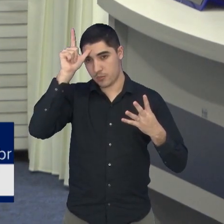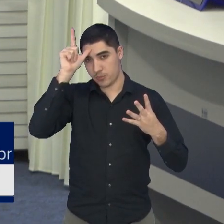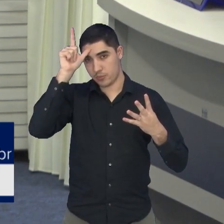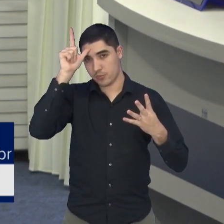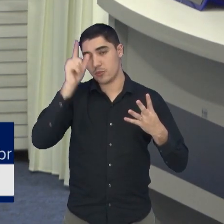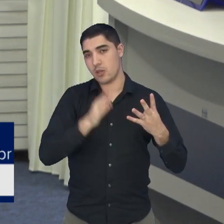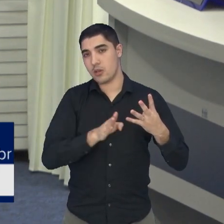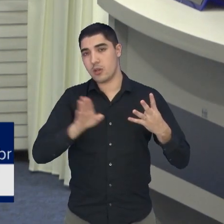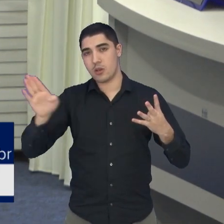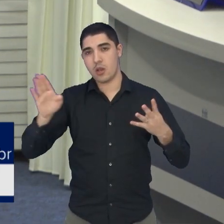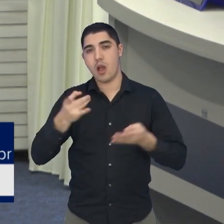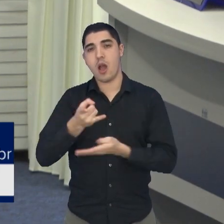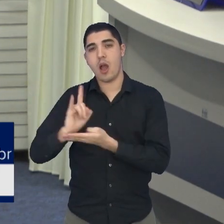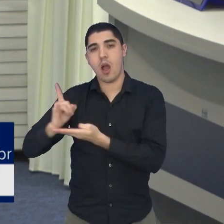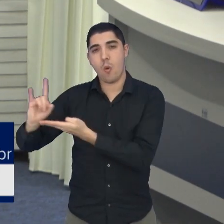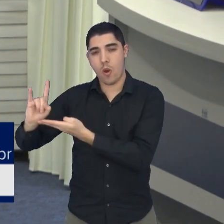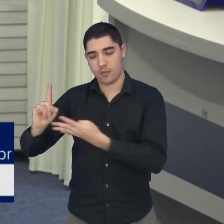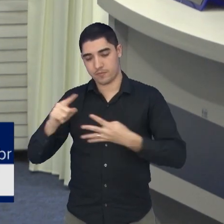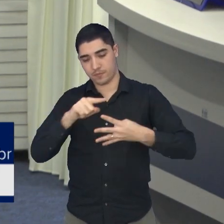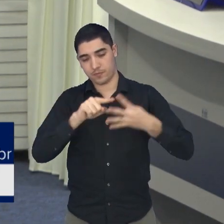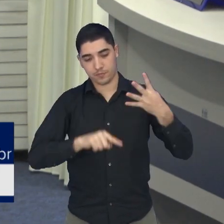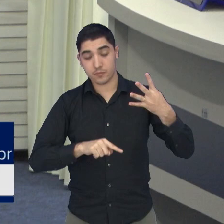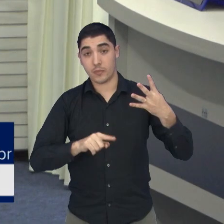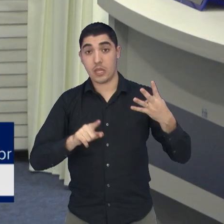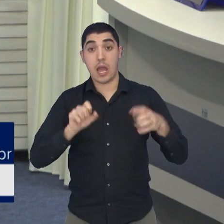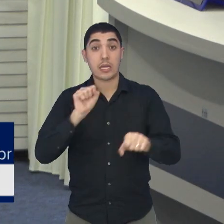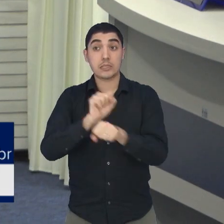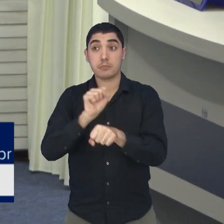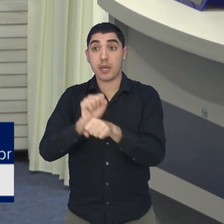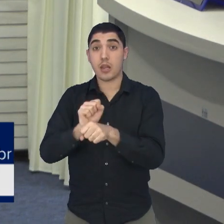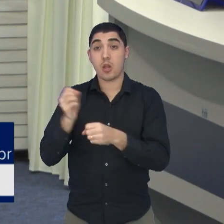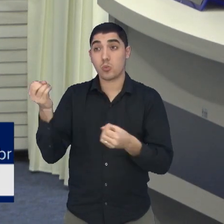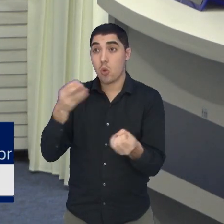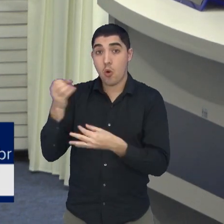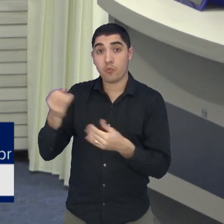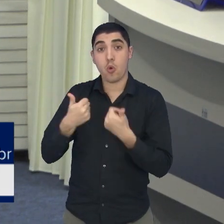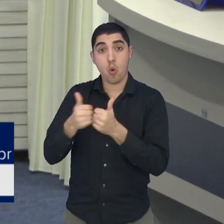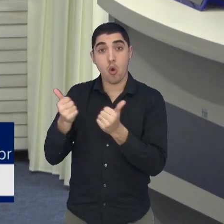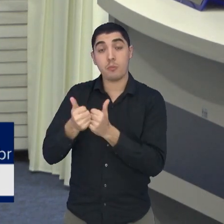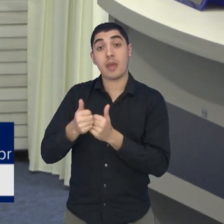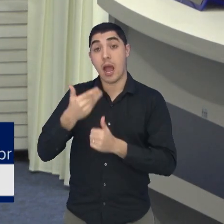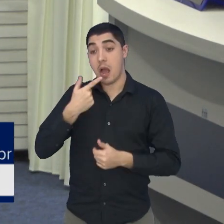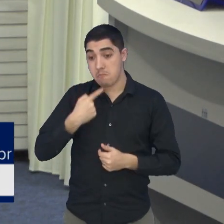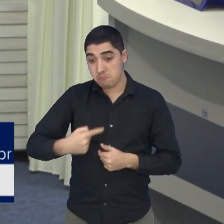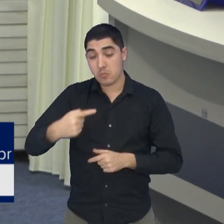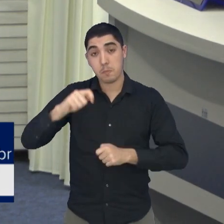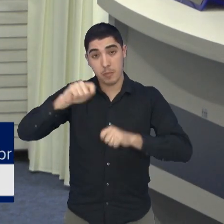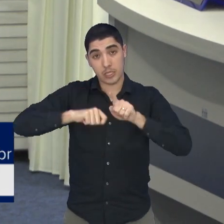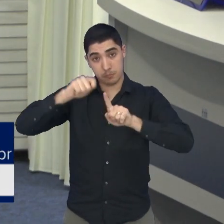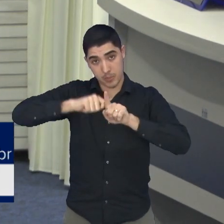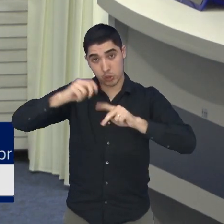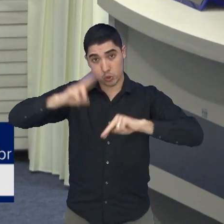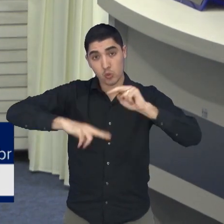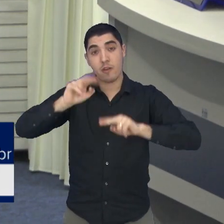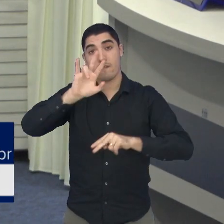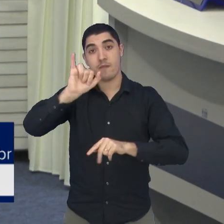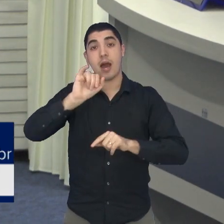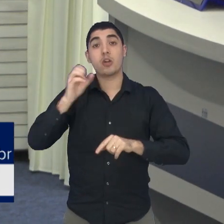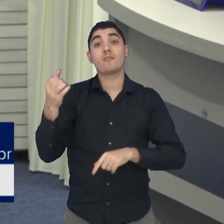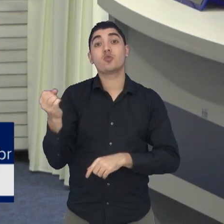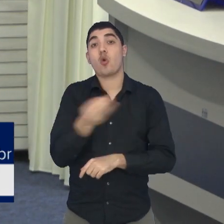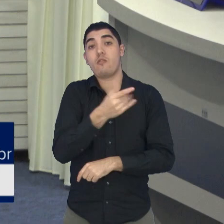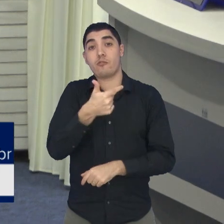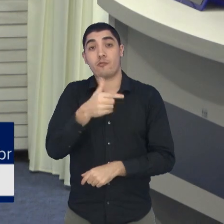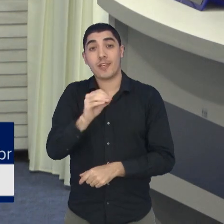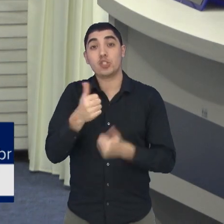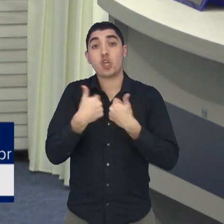Aquários, até chegar mais ônibus novos. Acho que vai chegar agora em junho, mais 20 ônibus novos, para ampliar a frota de